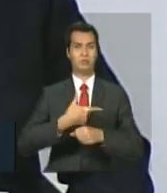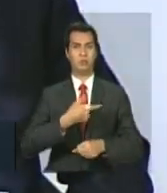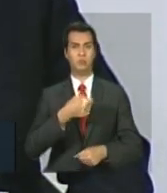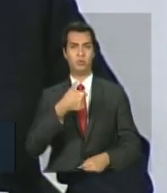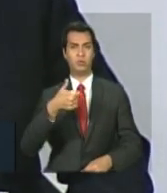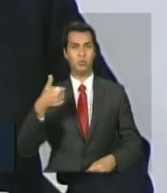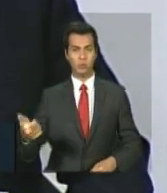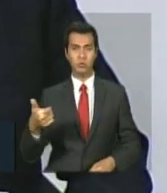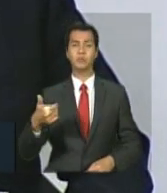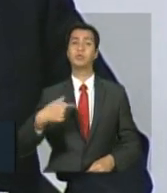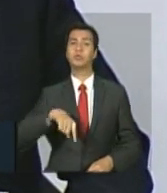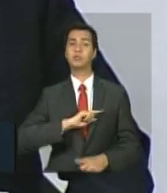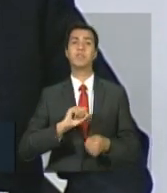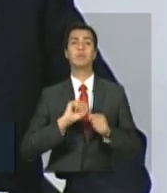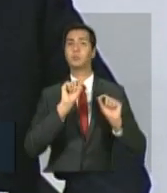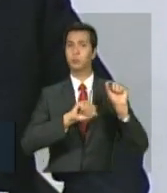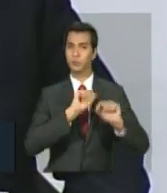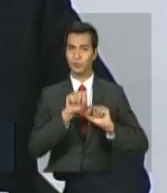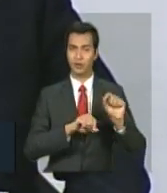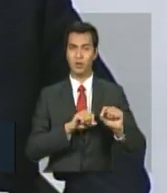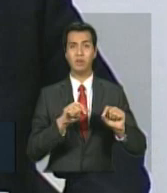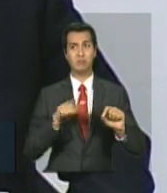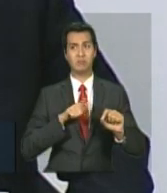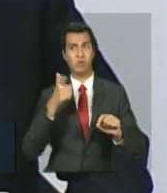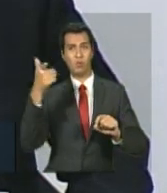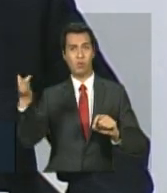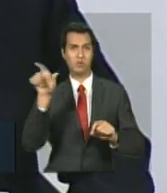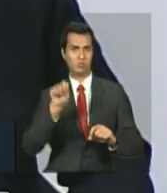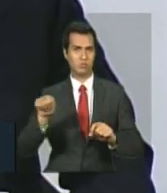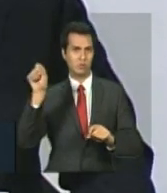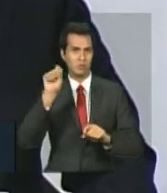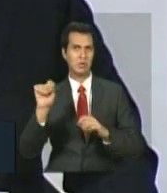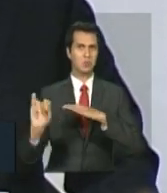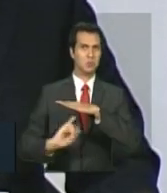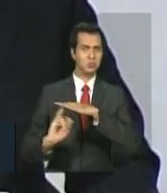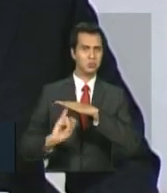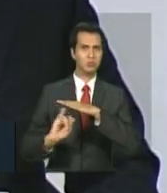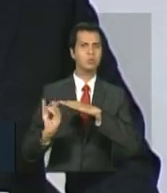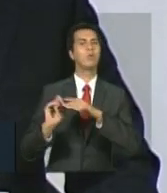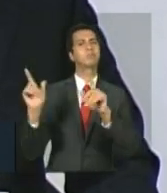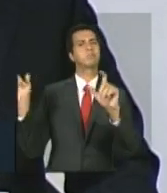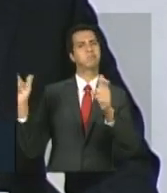não governamentais entre os parceiros do Segundo Tempo, porque já possuíamos uma